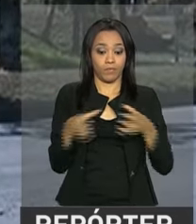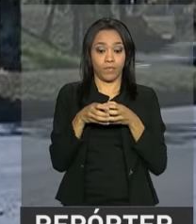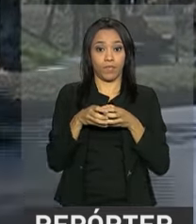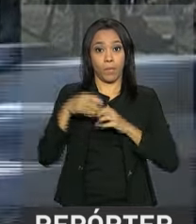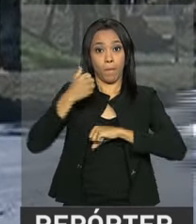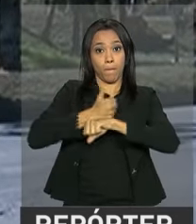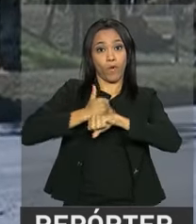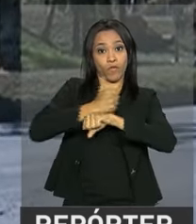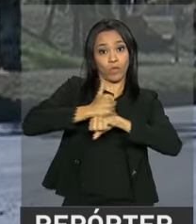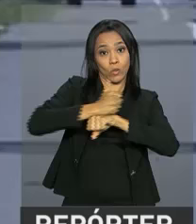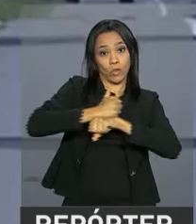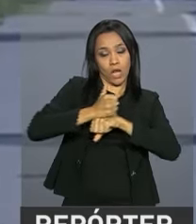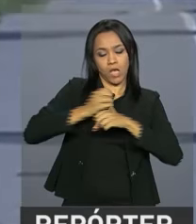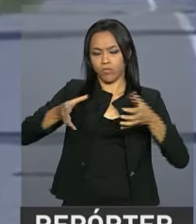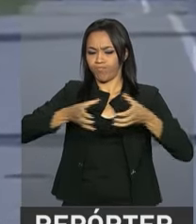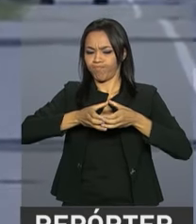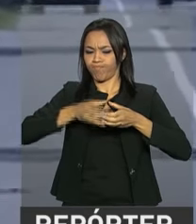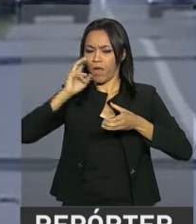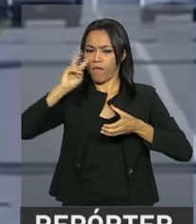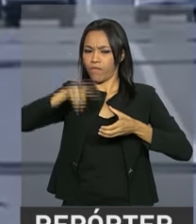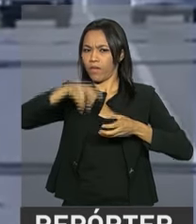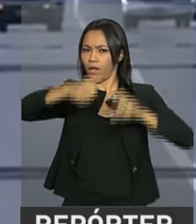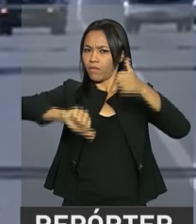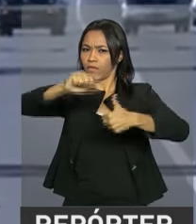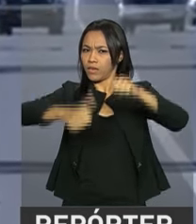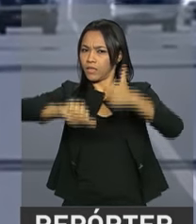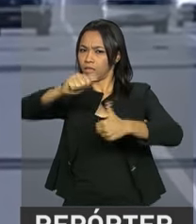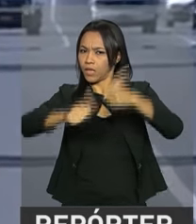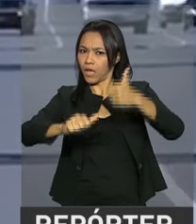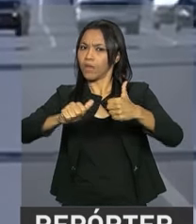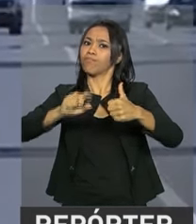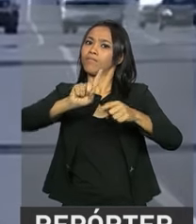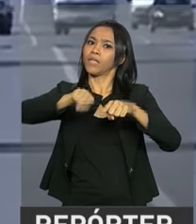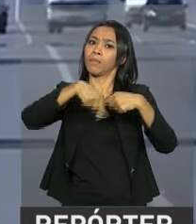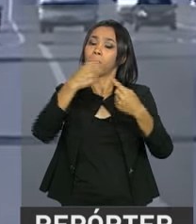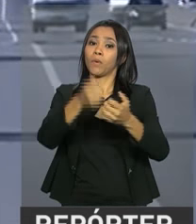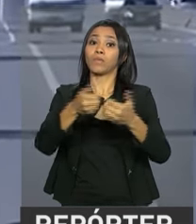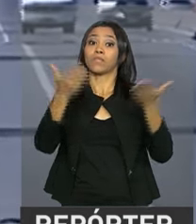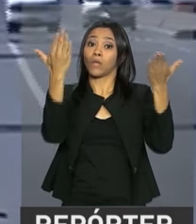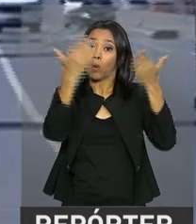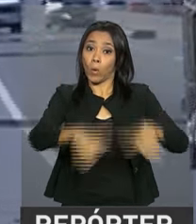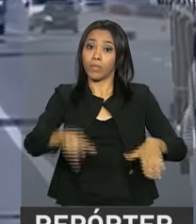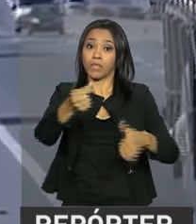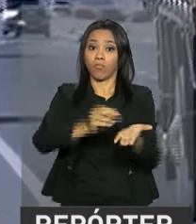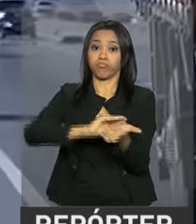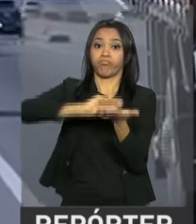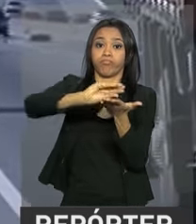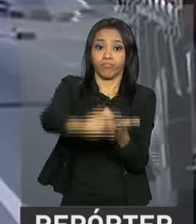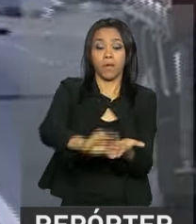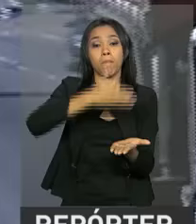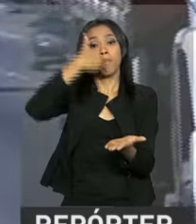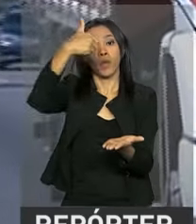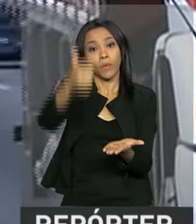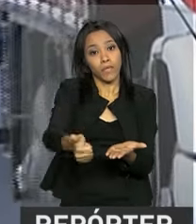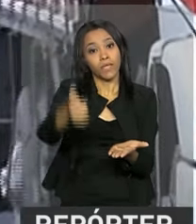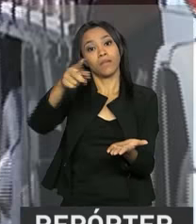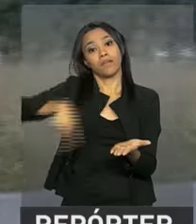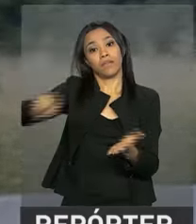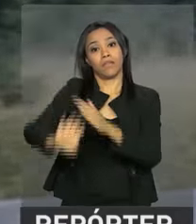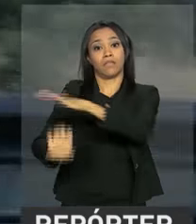técnicos especializados, que vão calcular a indenização que será paga pelas melhorias feitas na